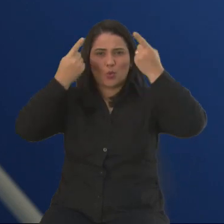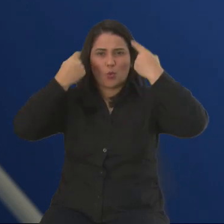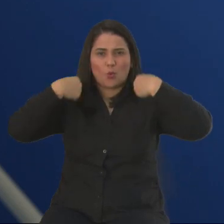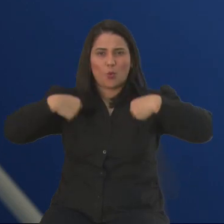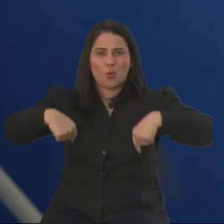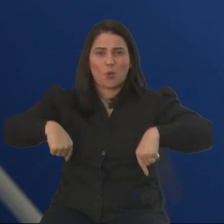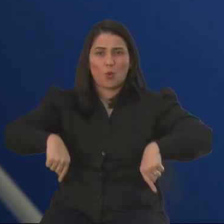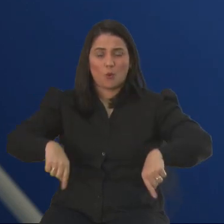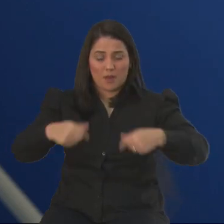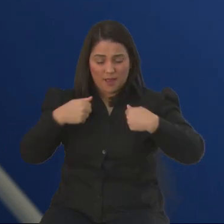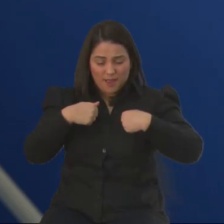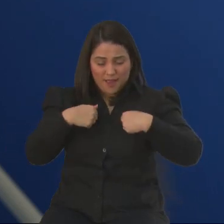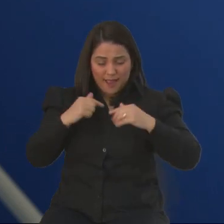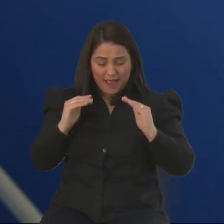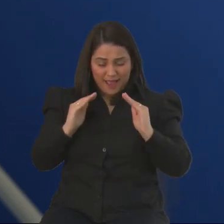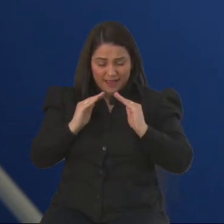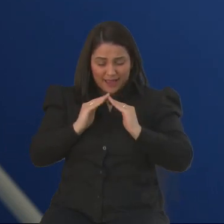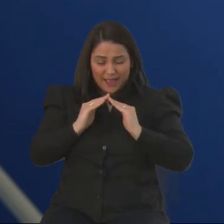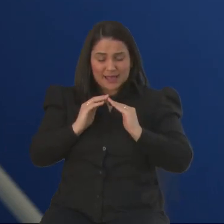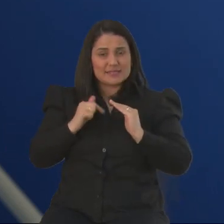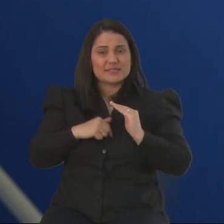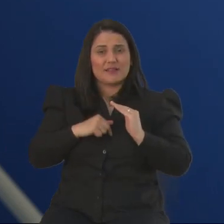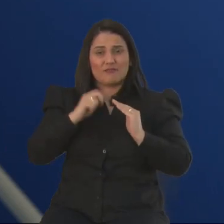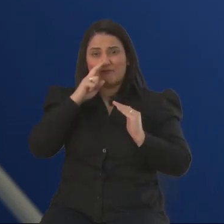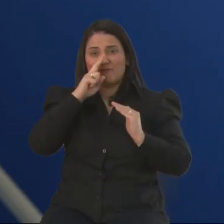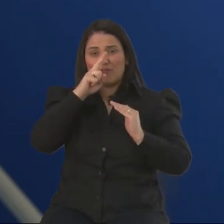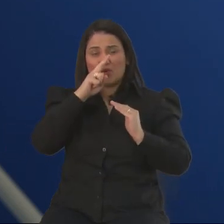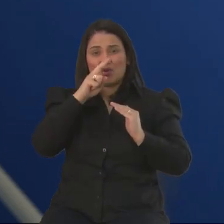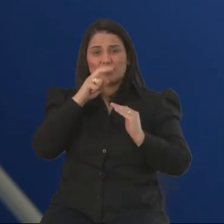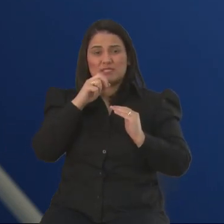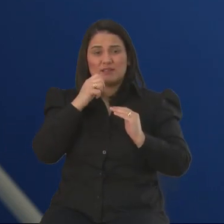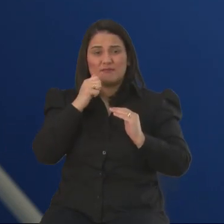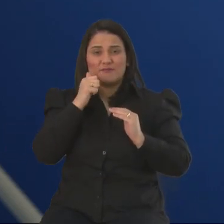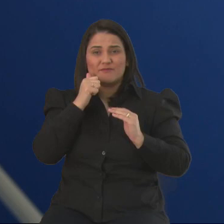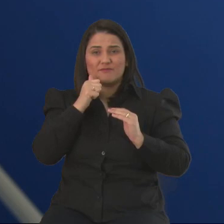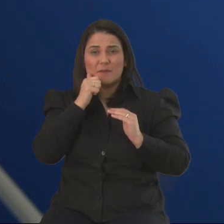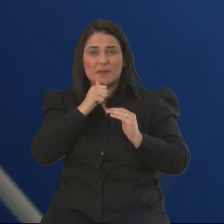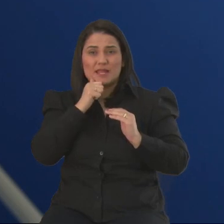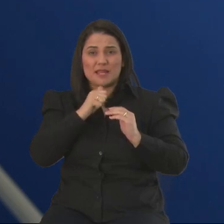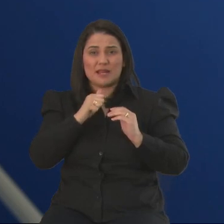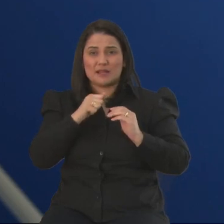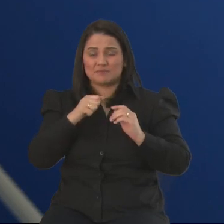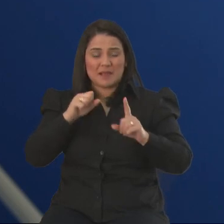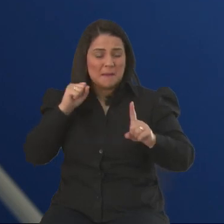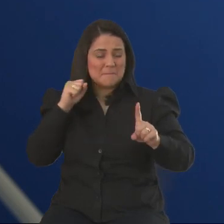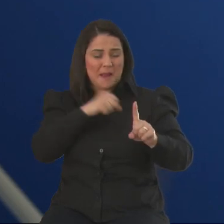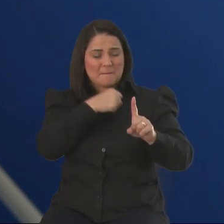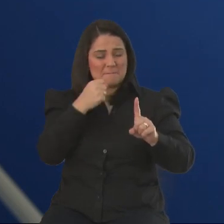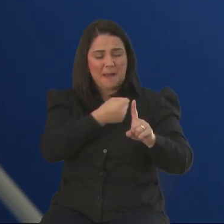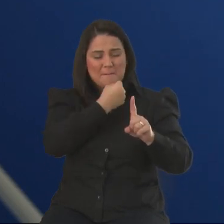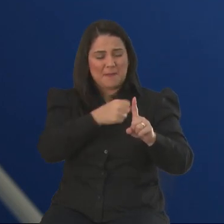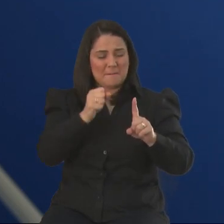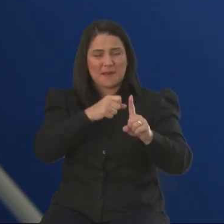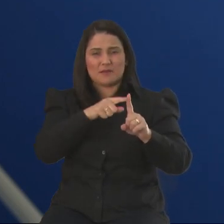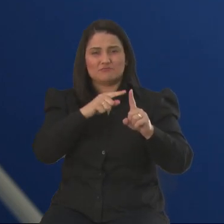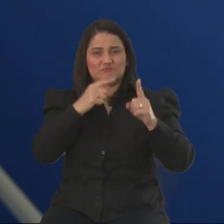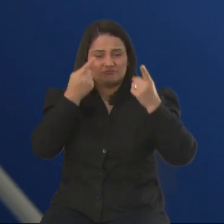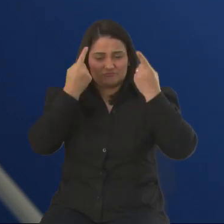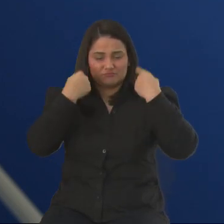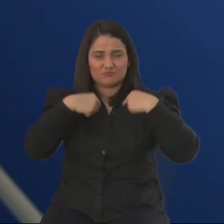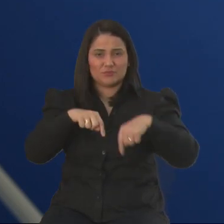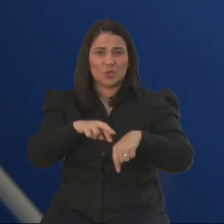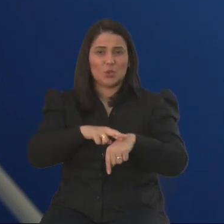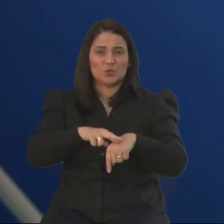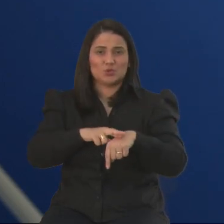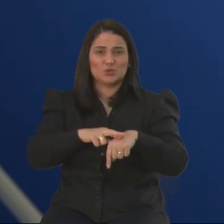sua força feminina, tornou-se um hematoma só. Uma ferida exposta de medo,